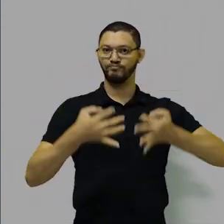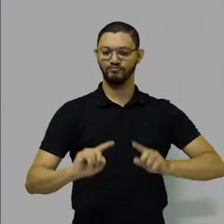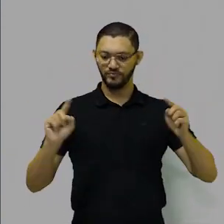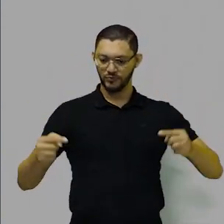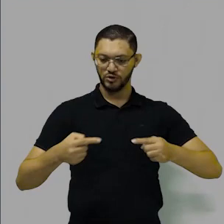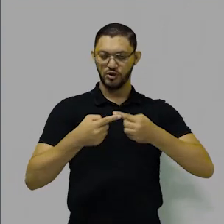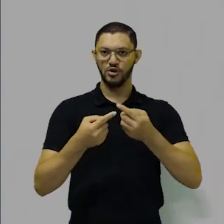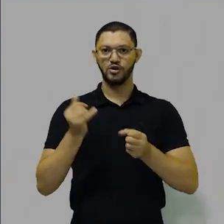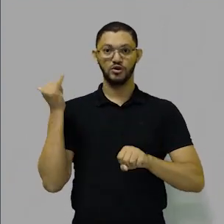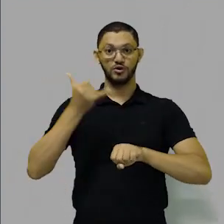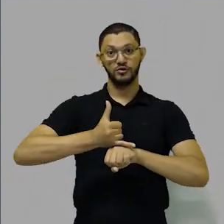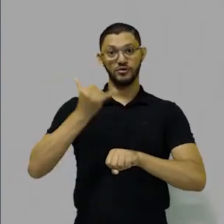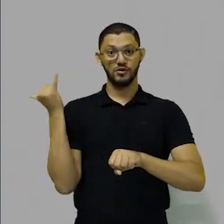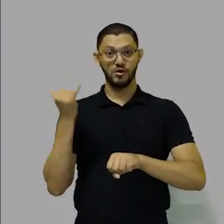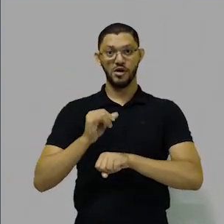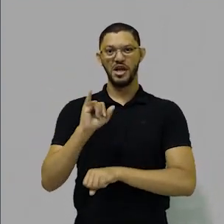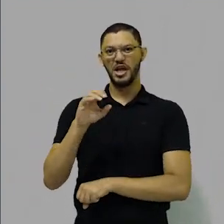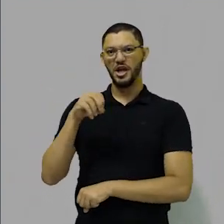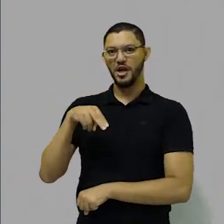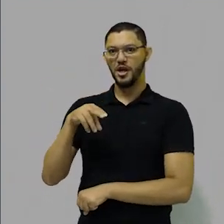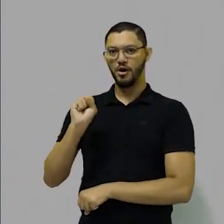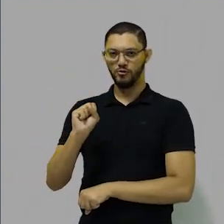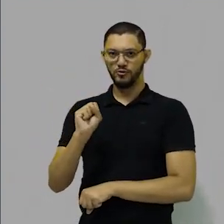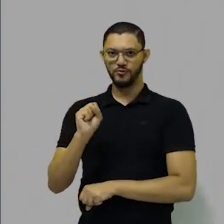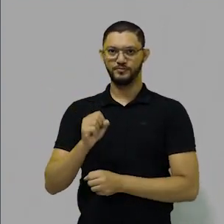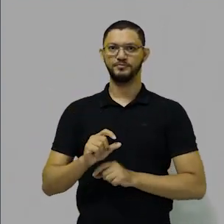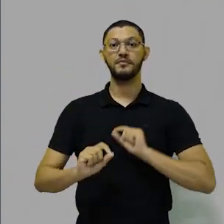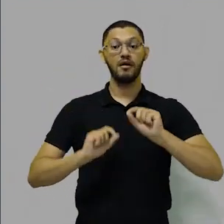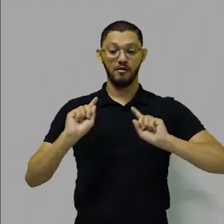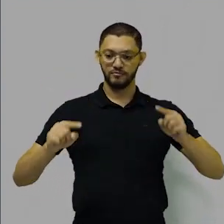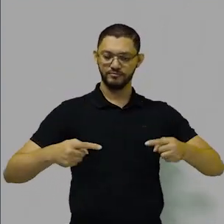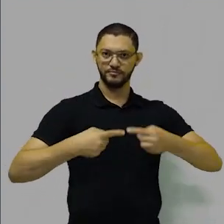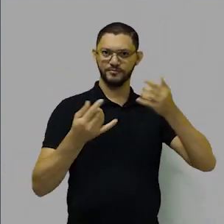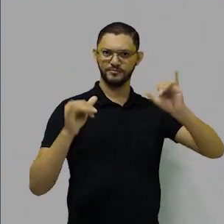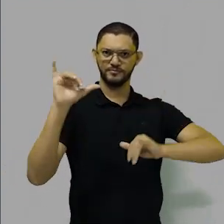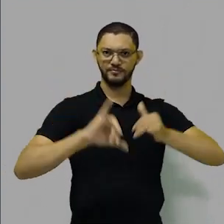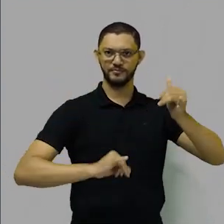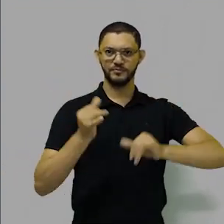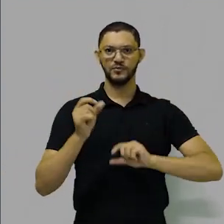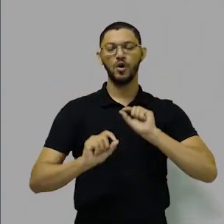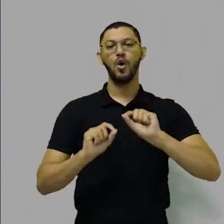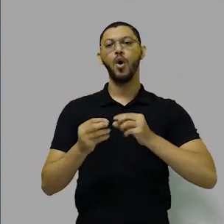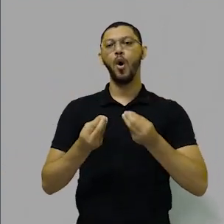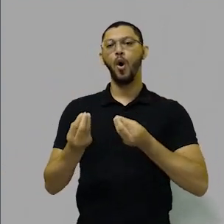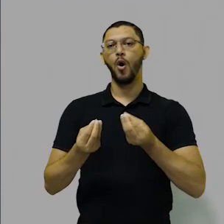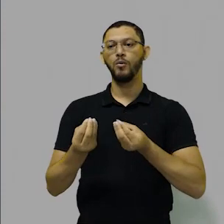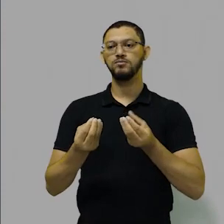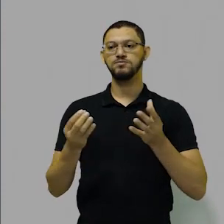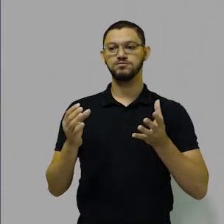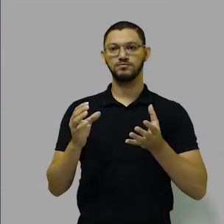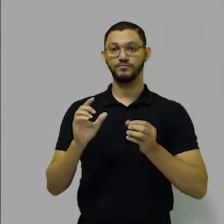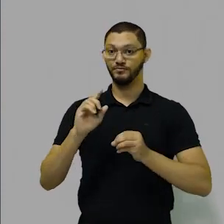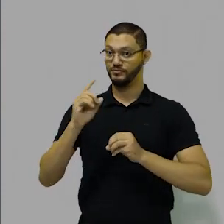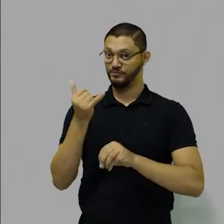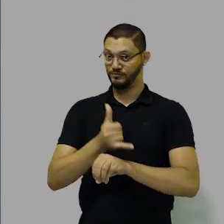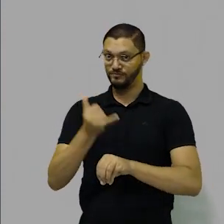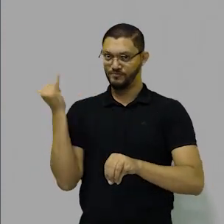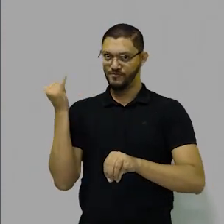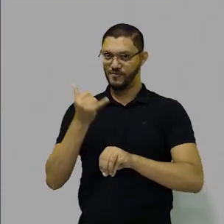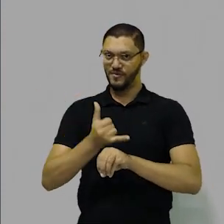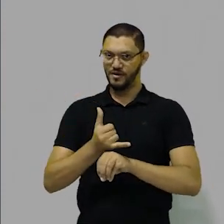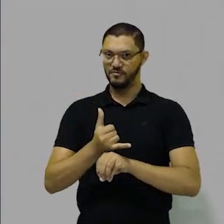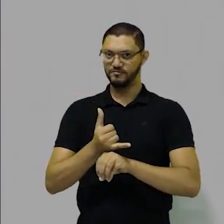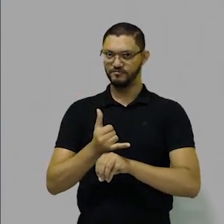ligações iônicas, que são as ligações químicas estabelecidas entre os íons, ou